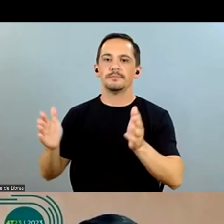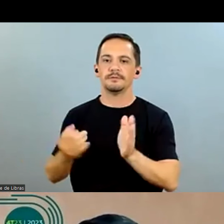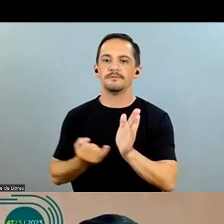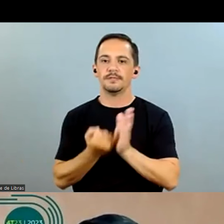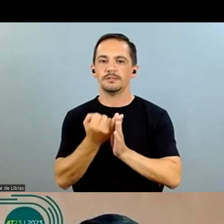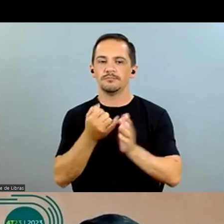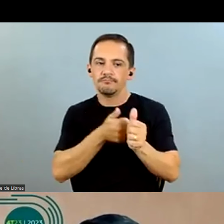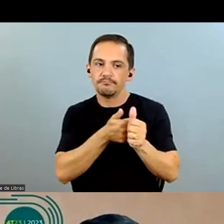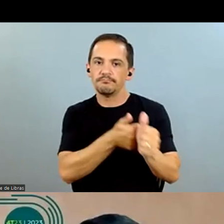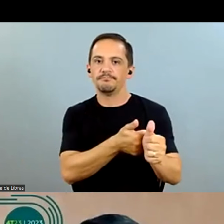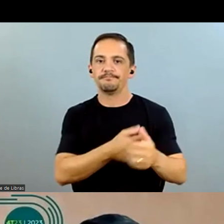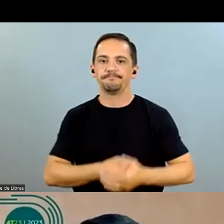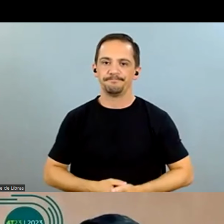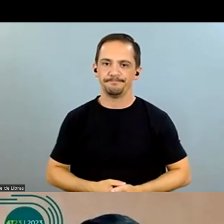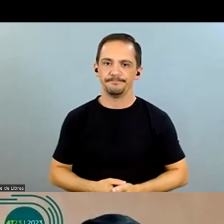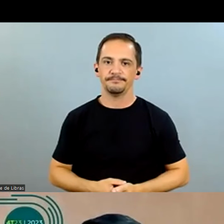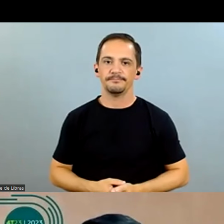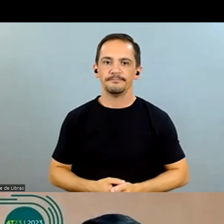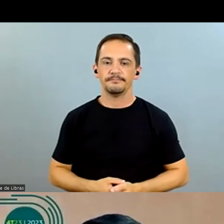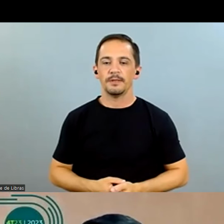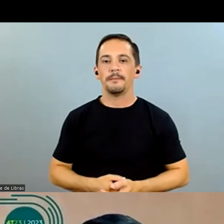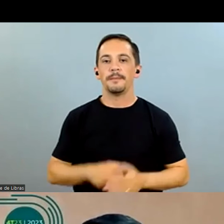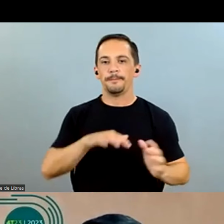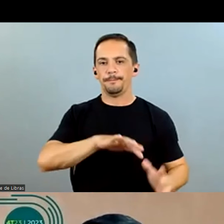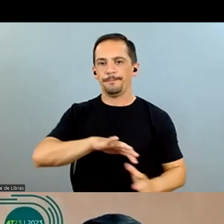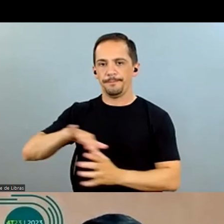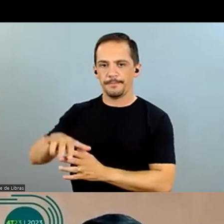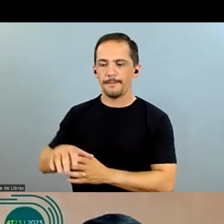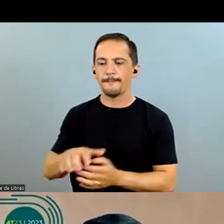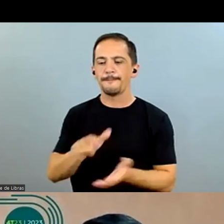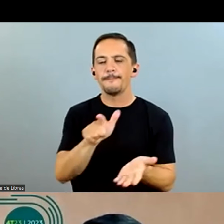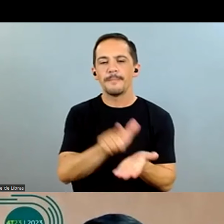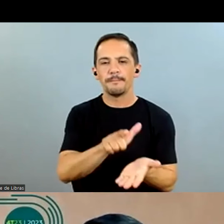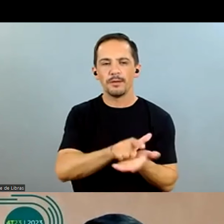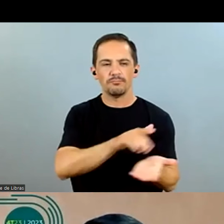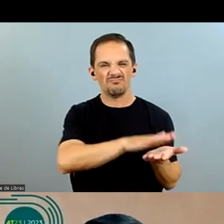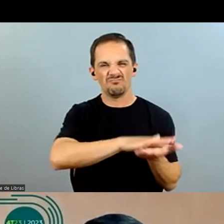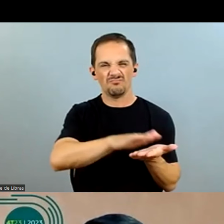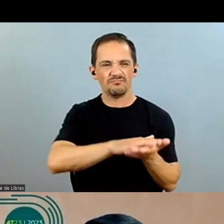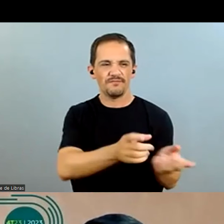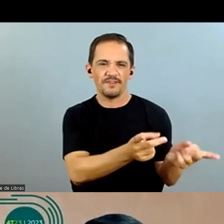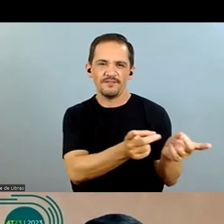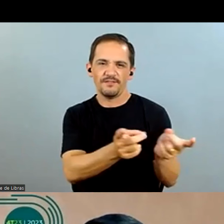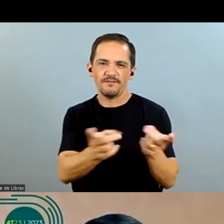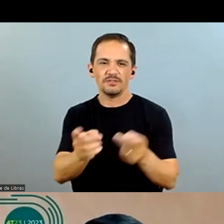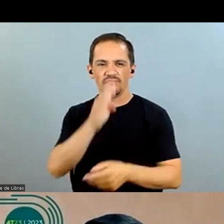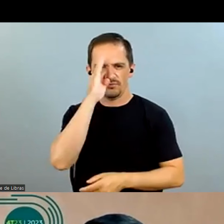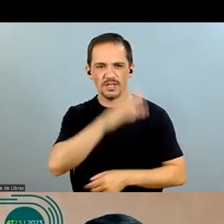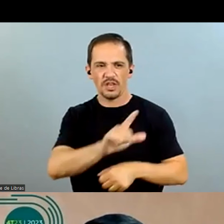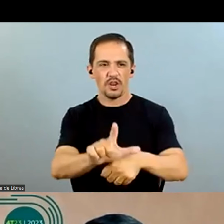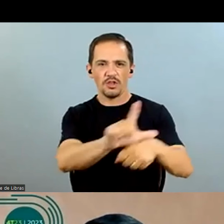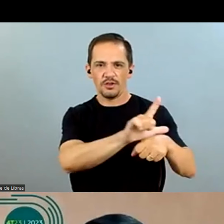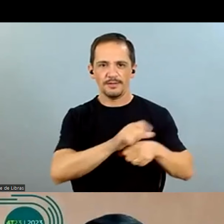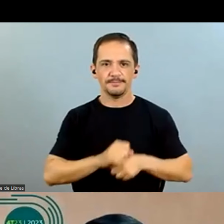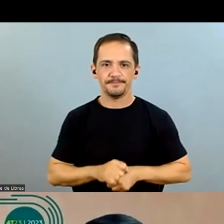quando a gente olha pro mercado de papel papel para mercado que nós vendemos diretamente nós temos uma excelente expectativa com os papéis de